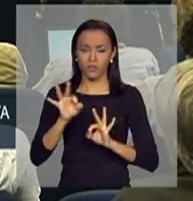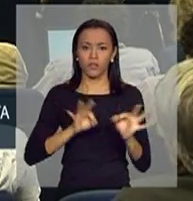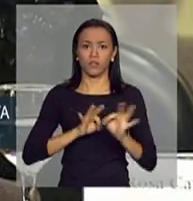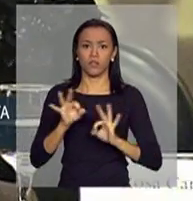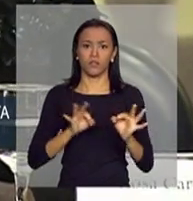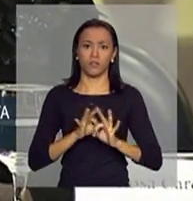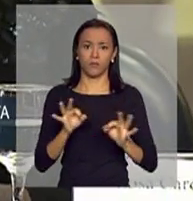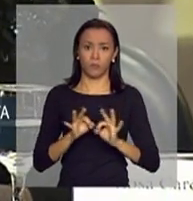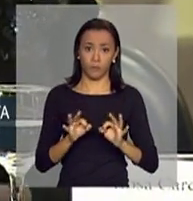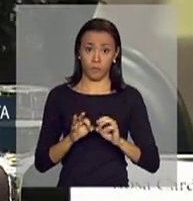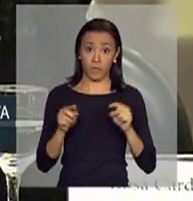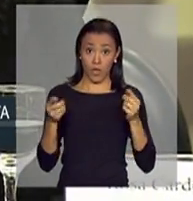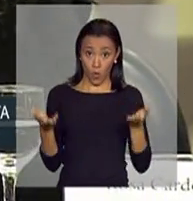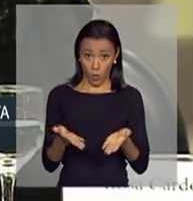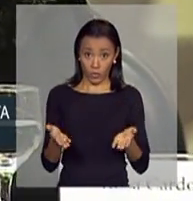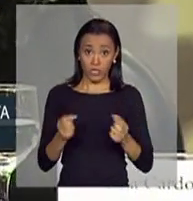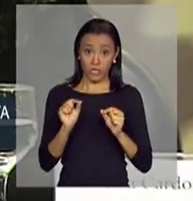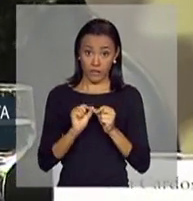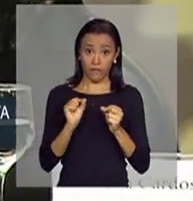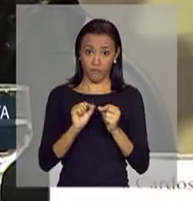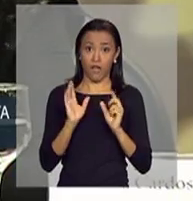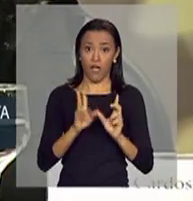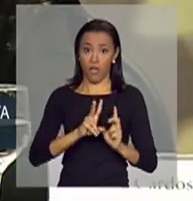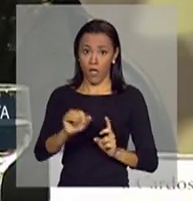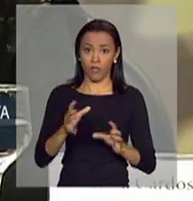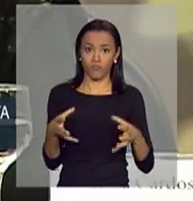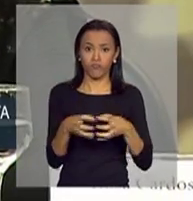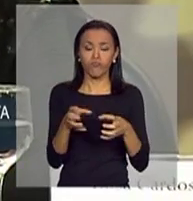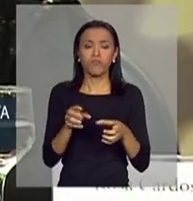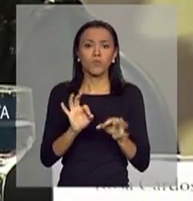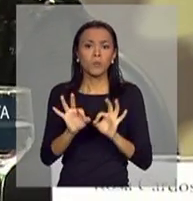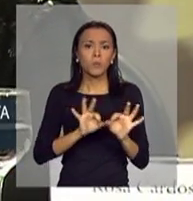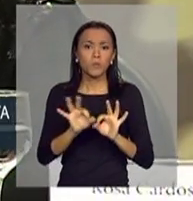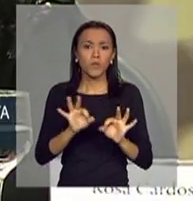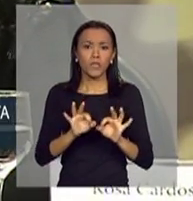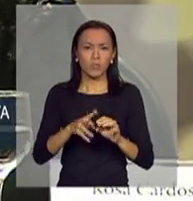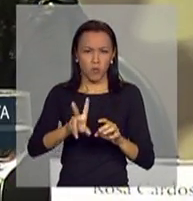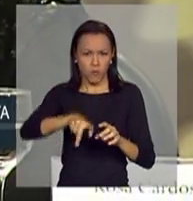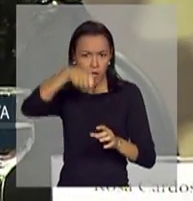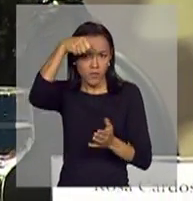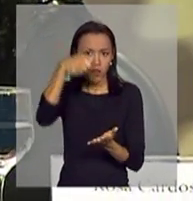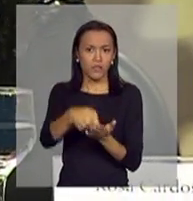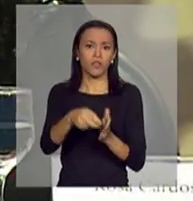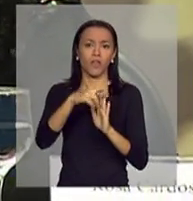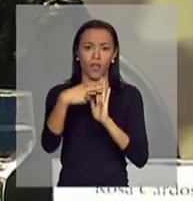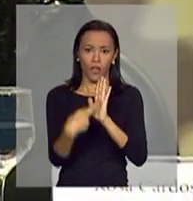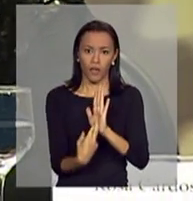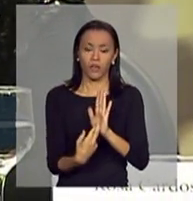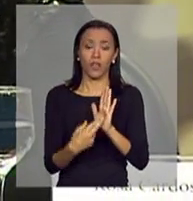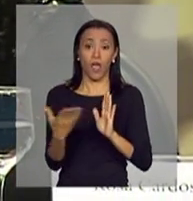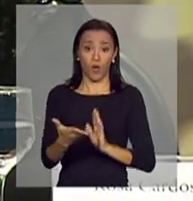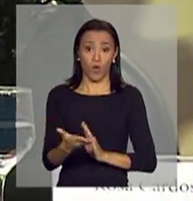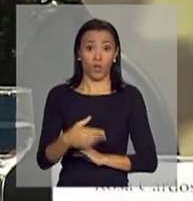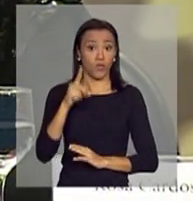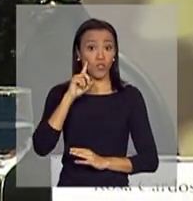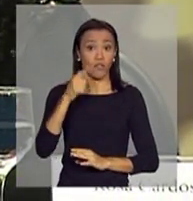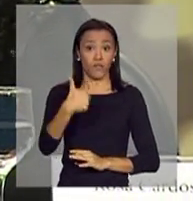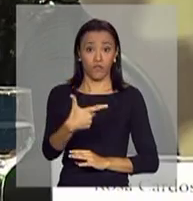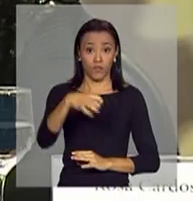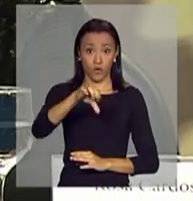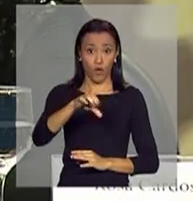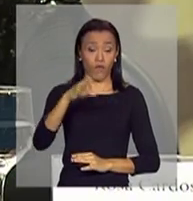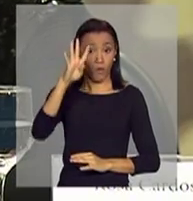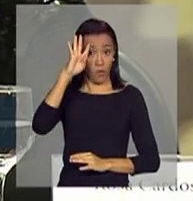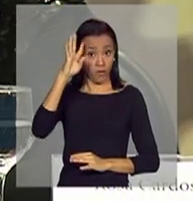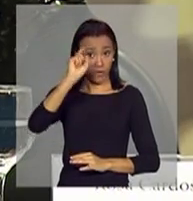essa diligência que vai ser feita com maior rigor. Agora, inclusive, no dia 29, ou seja, quarta-feira da